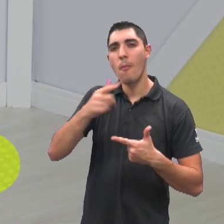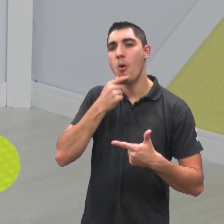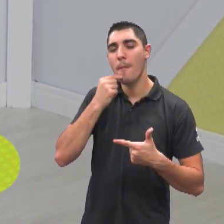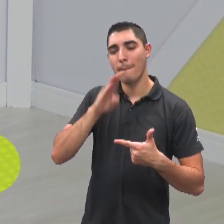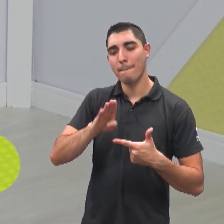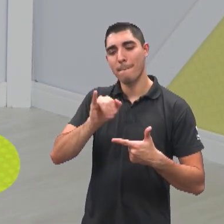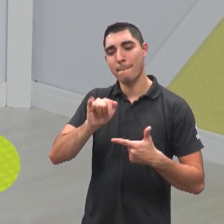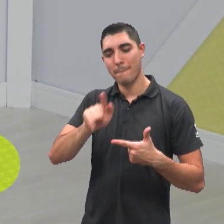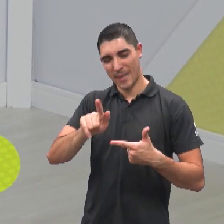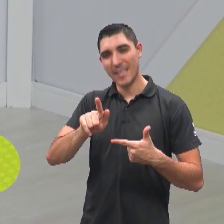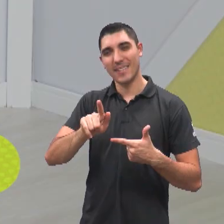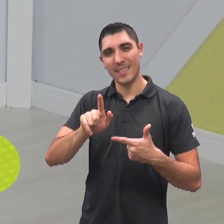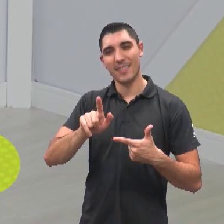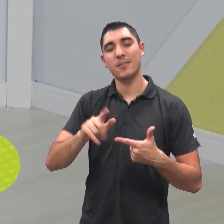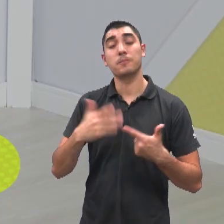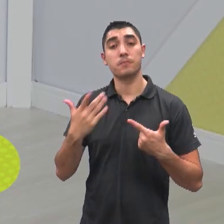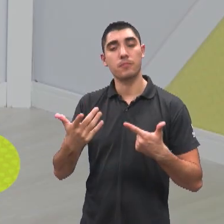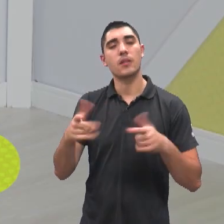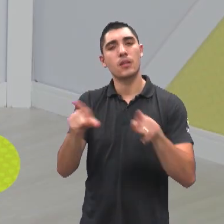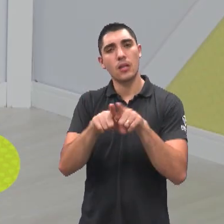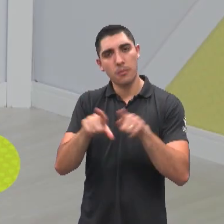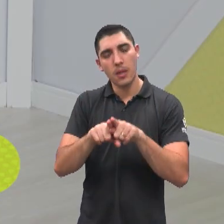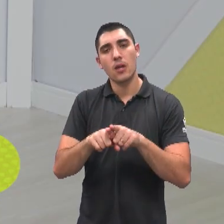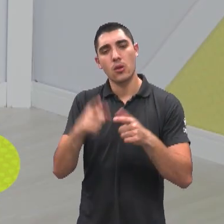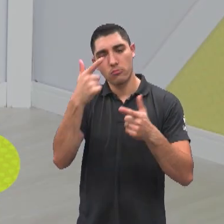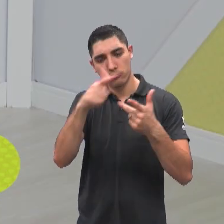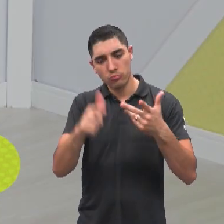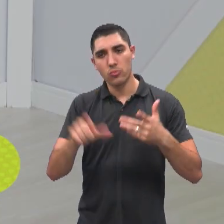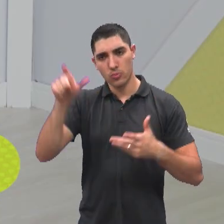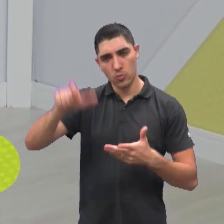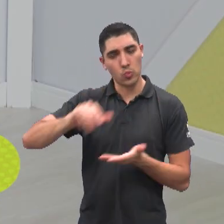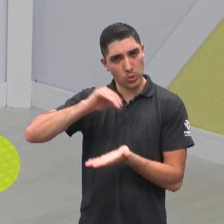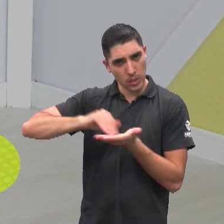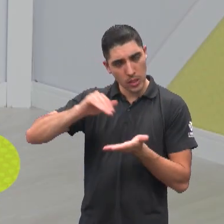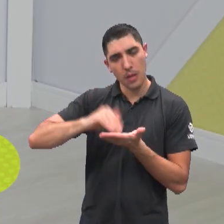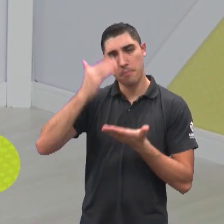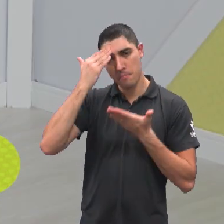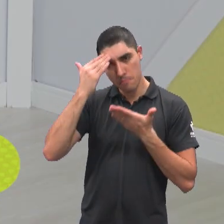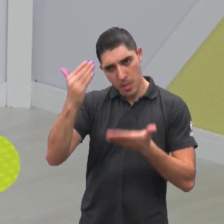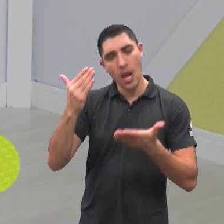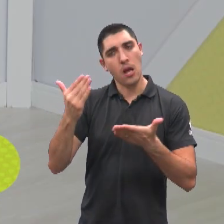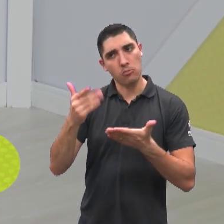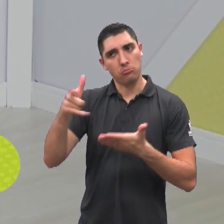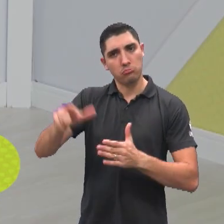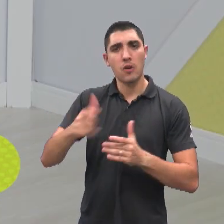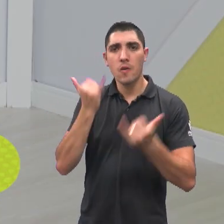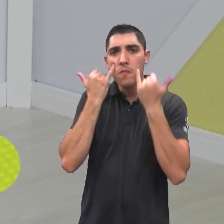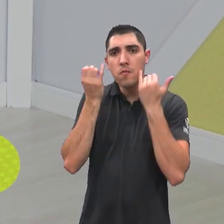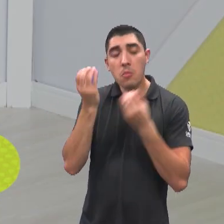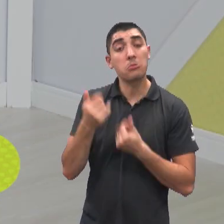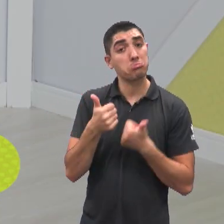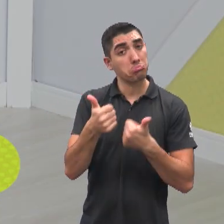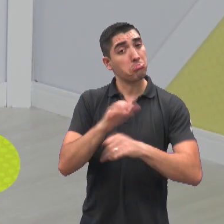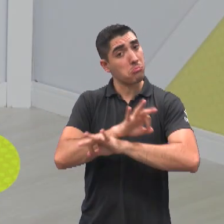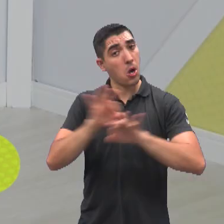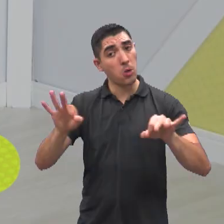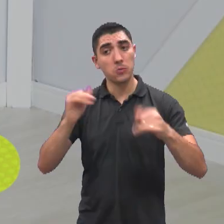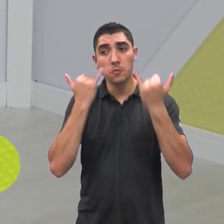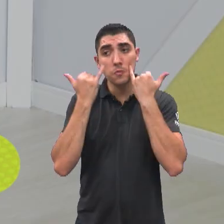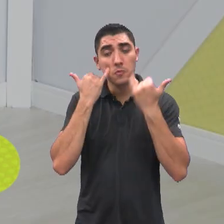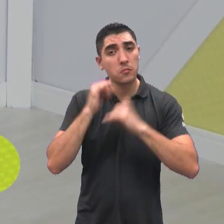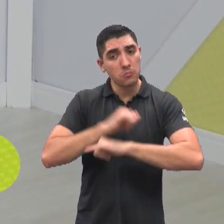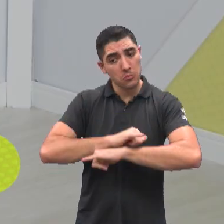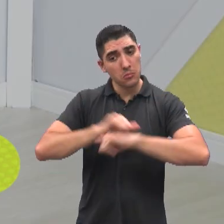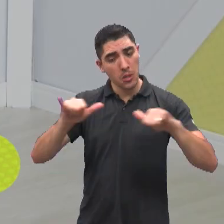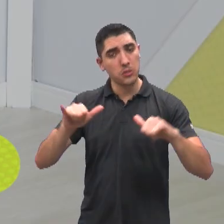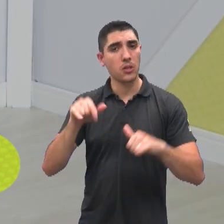na Secretaria de Esportes, quanto ali na frente do ginásio Lineu de Moura, trazendo as informações do basquete. Notícia bacana para São José dos Campos, umas novidades